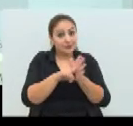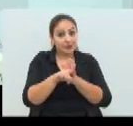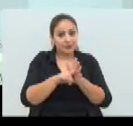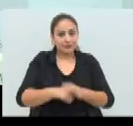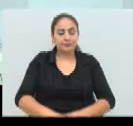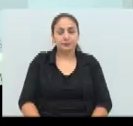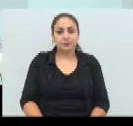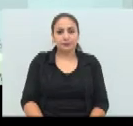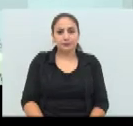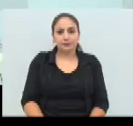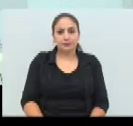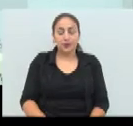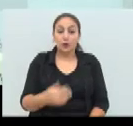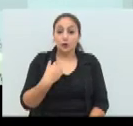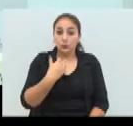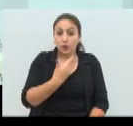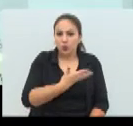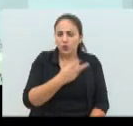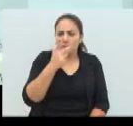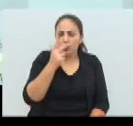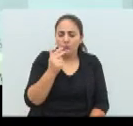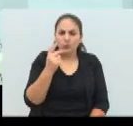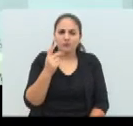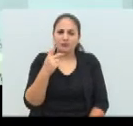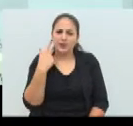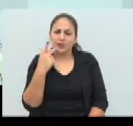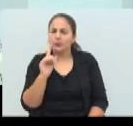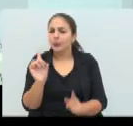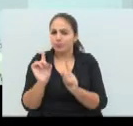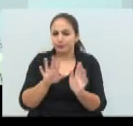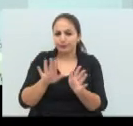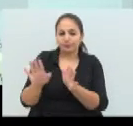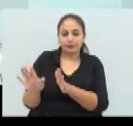nós, não como vereadores, mas nós como